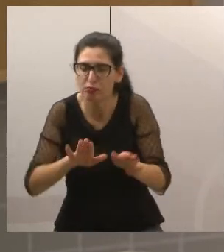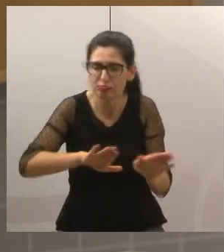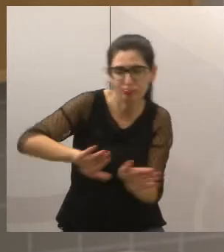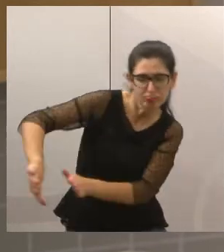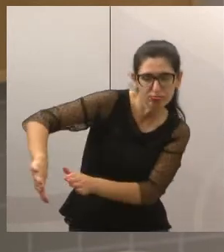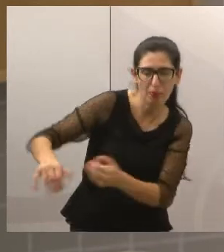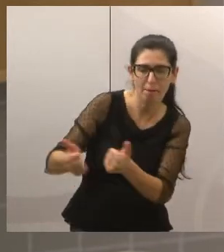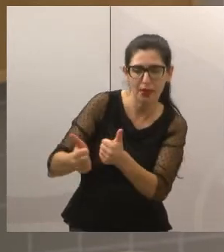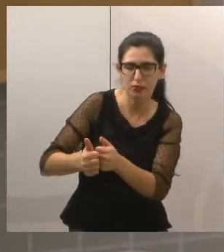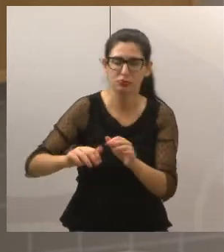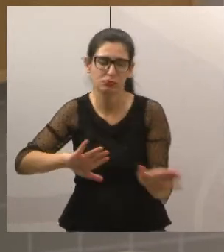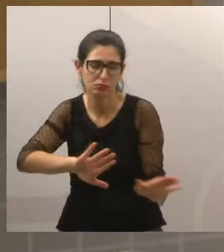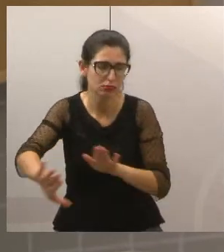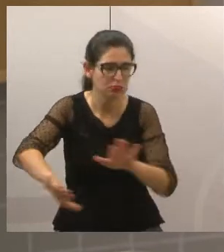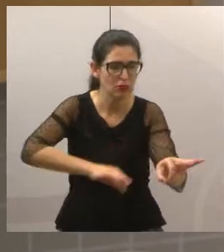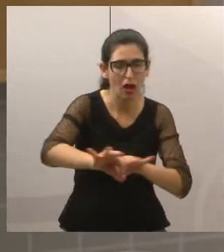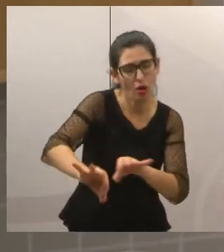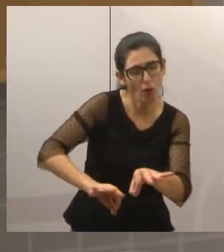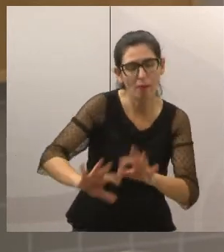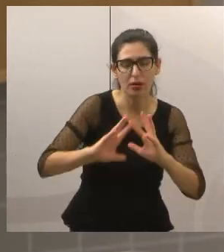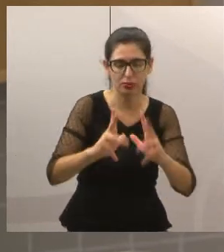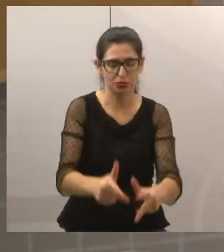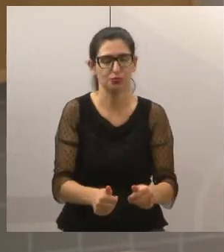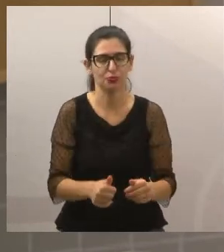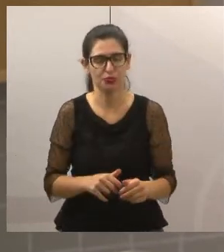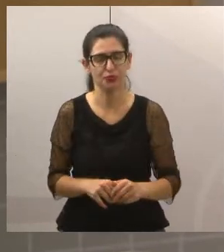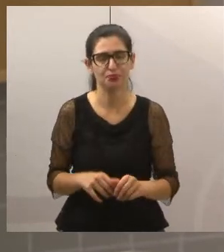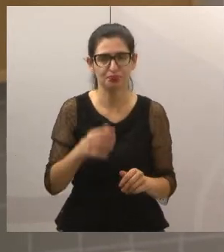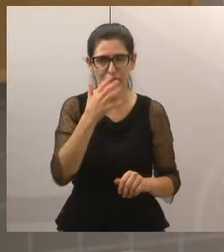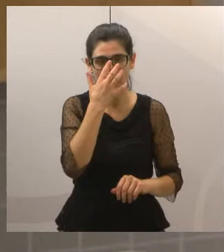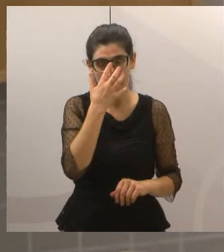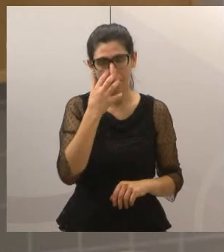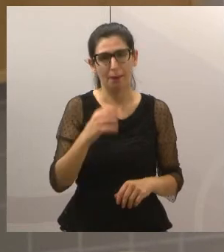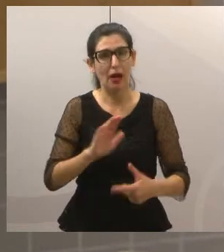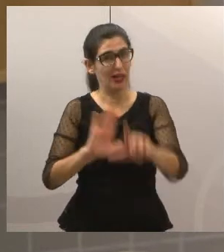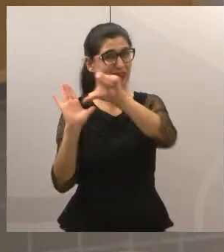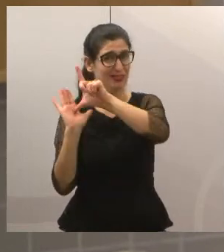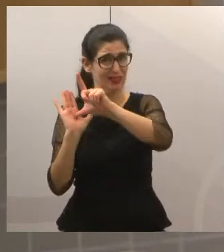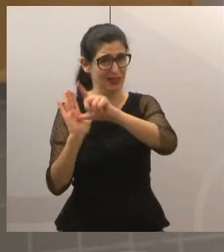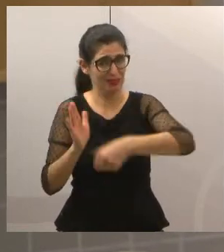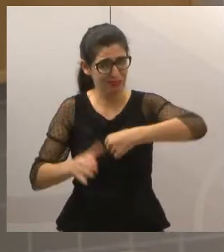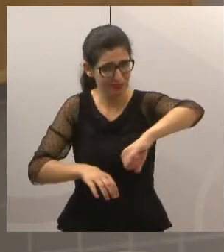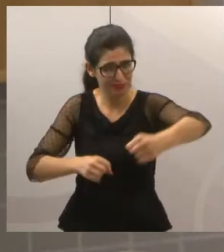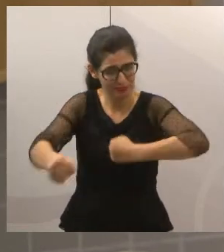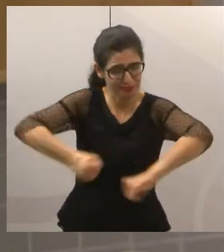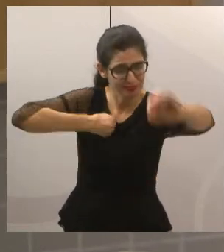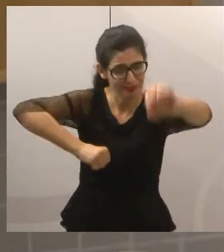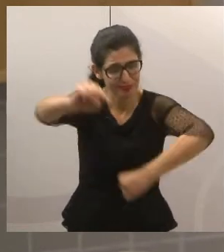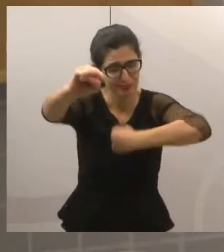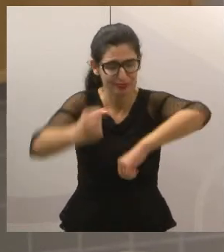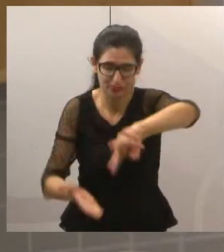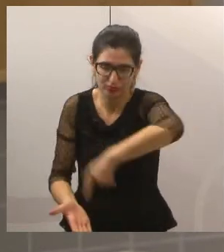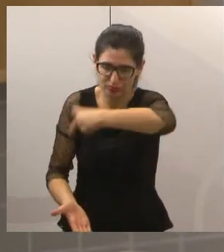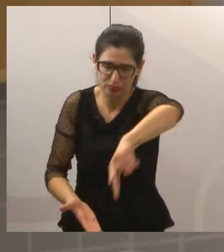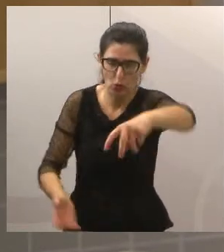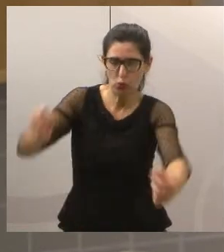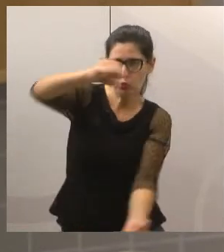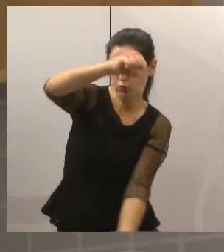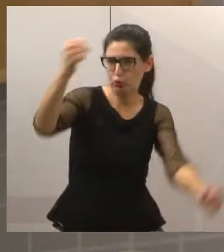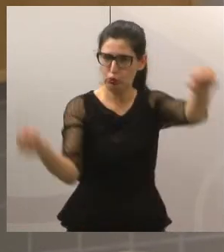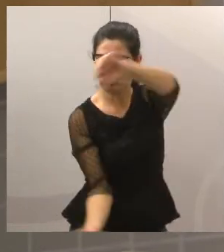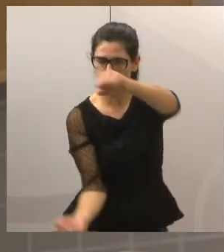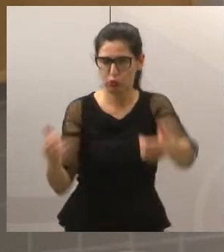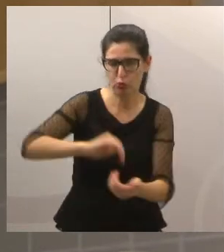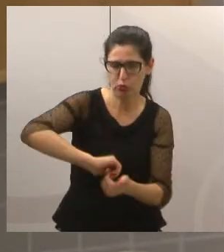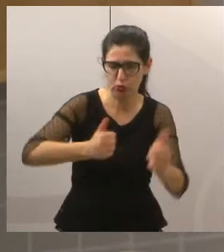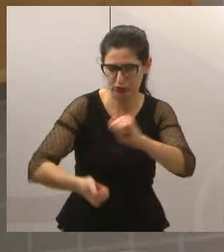agora devolve para os vereadores, para daí numa discussão conjunta de como se quer acumular mais montante